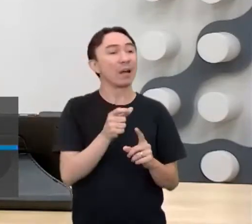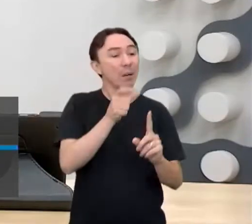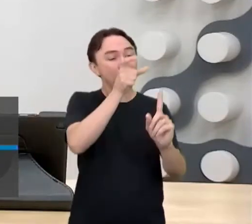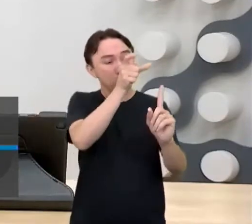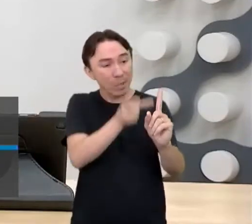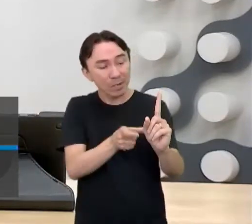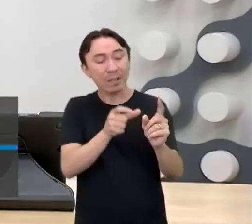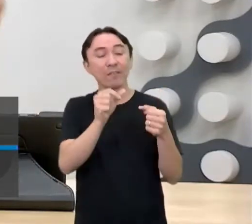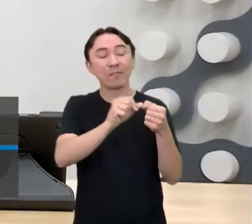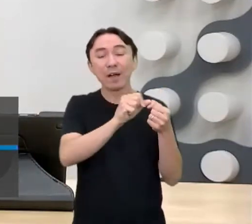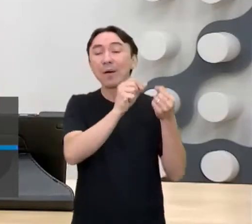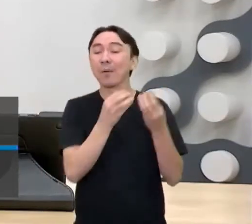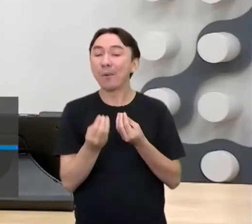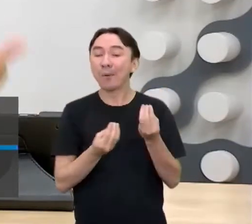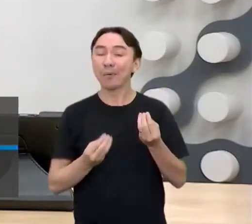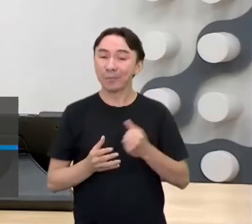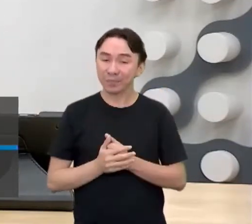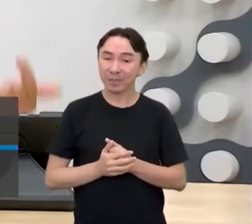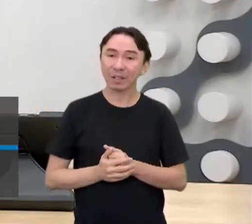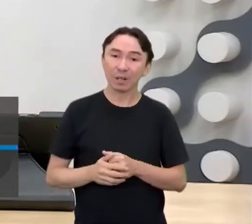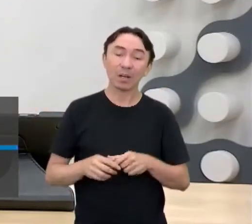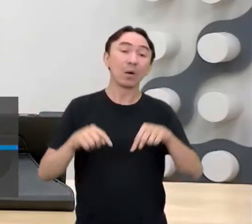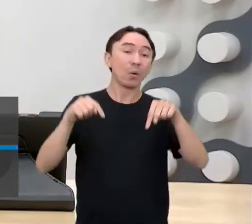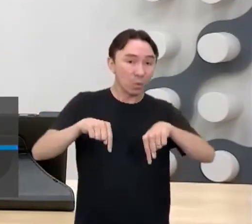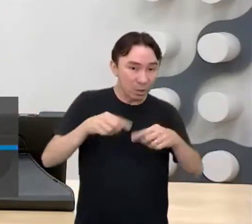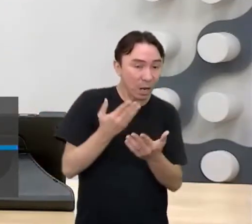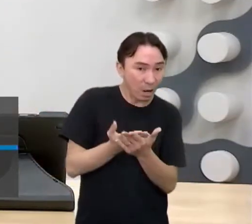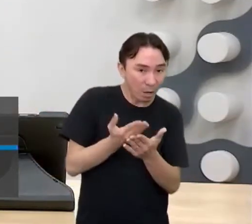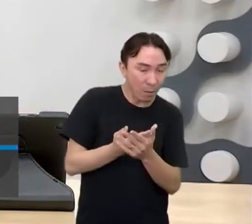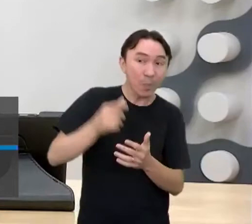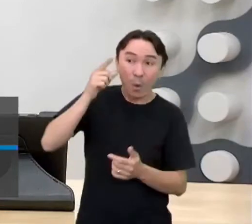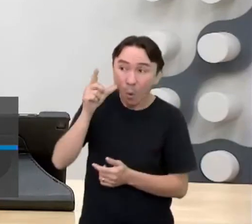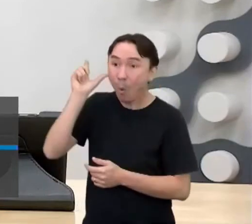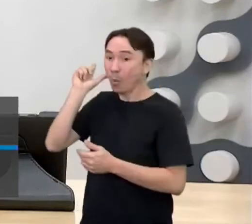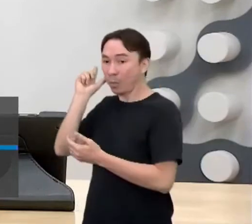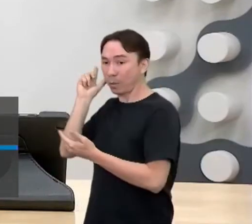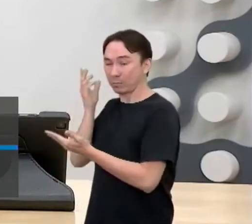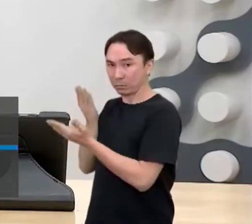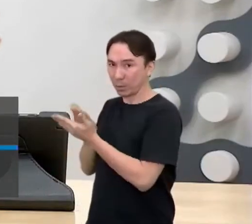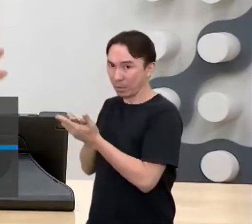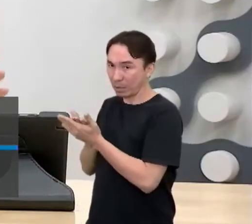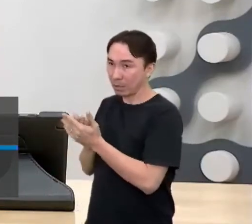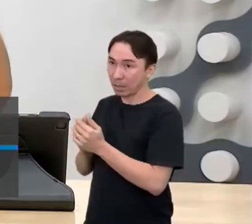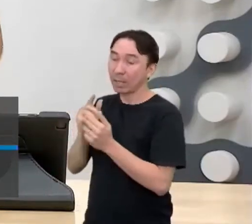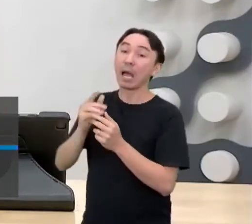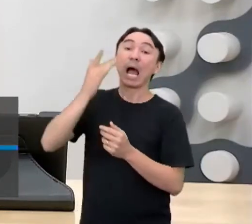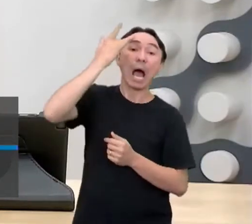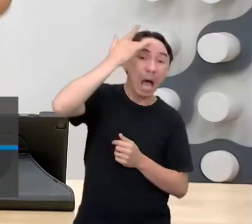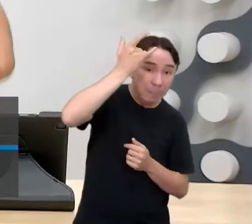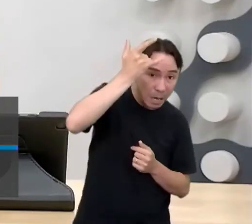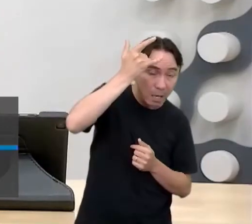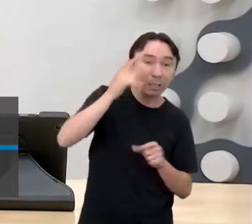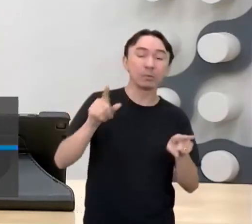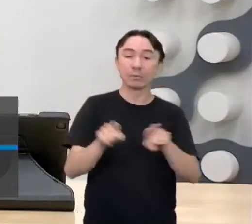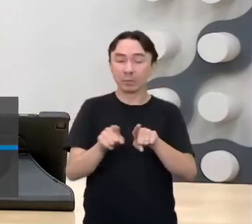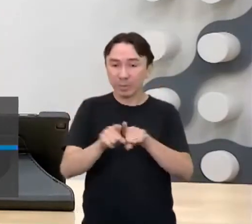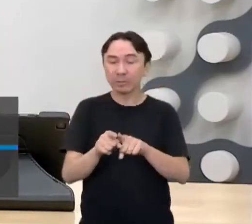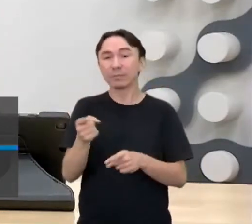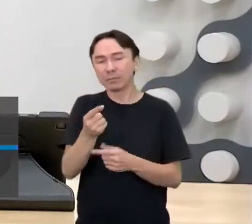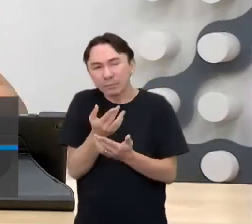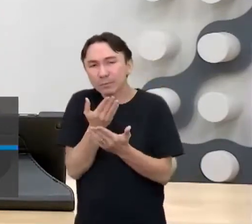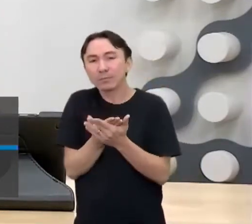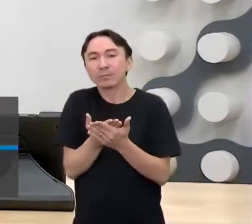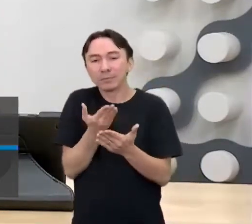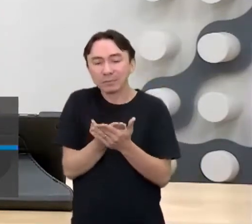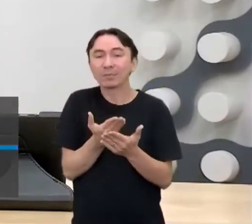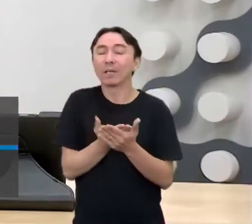vejam, assistam a essa aula, a de ontem e a de amanhã, principalmente, e as outras. Acho que são as 4 aulas de desenvolvimento que vai